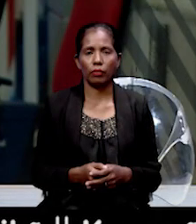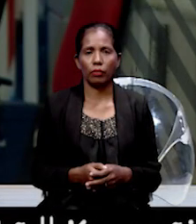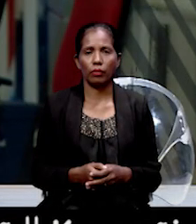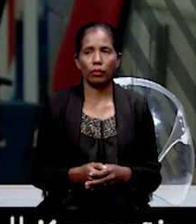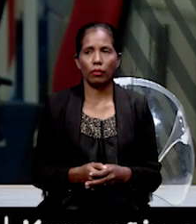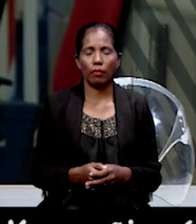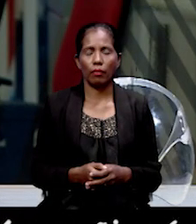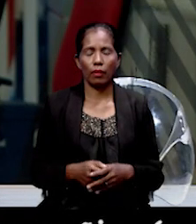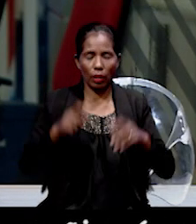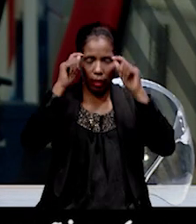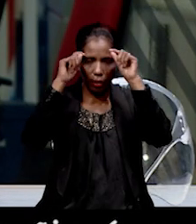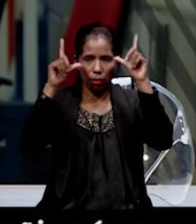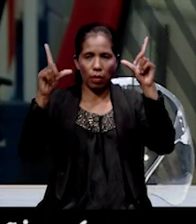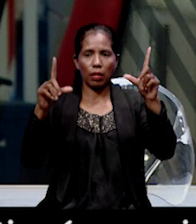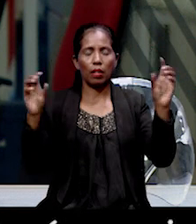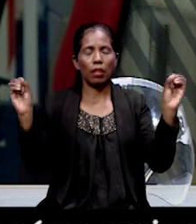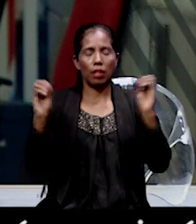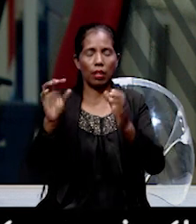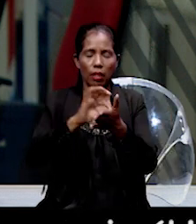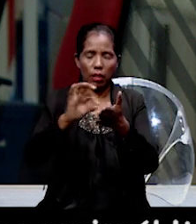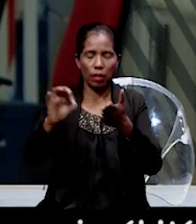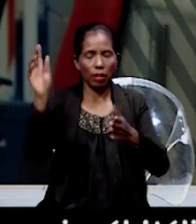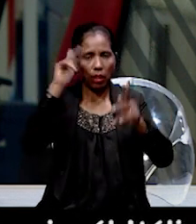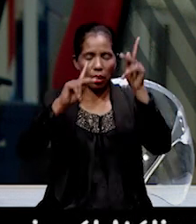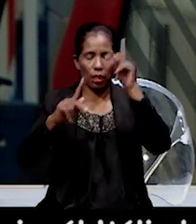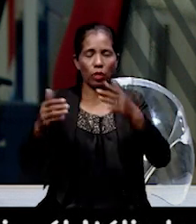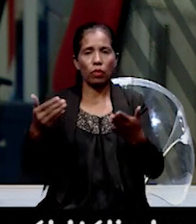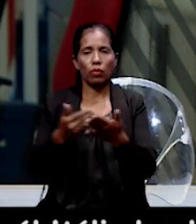Timor-Leste, ela resiste ao caso de Covid-19.